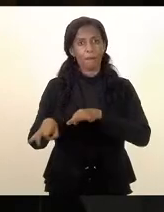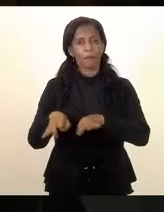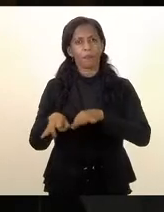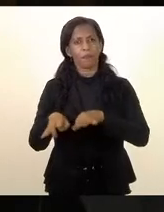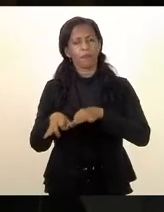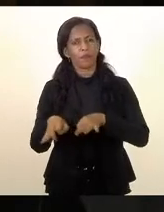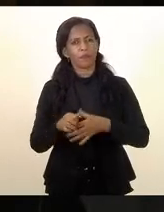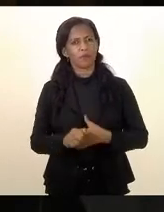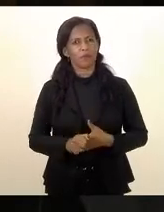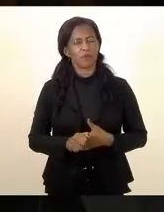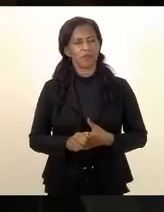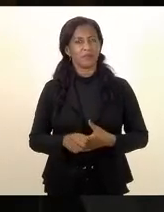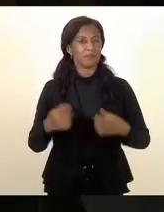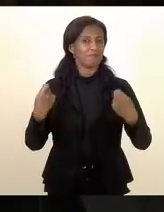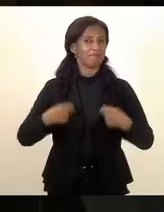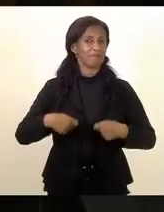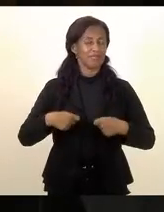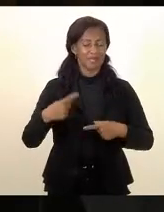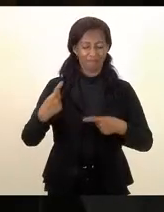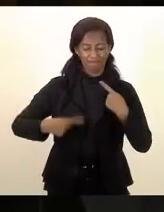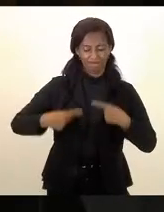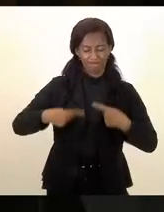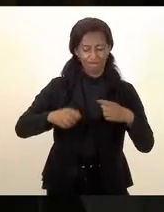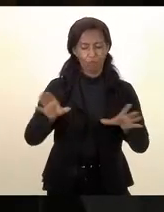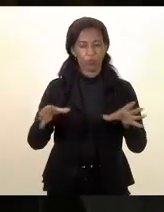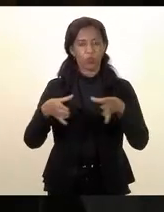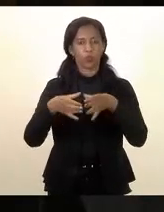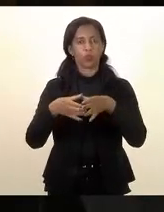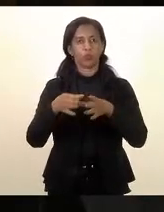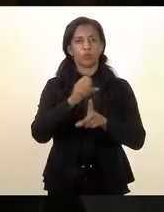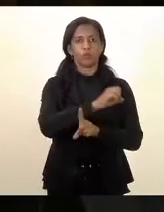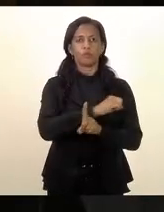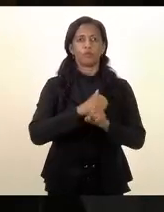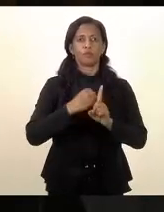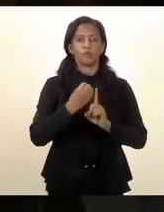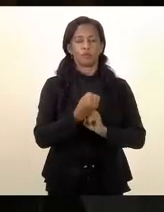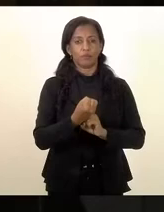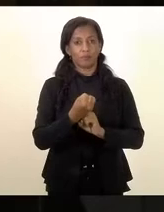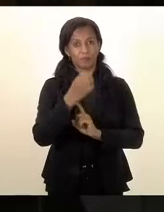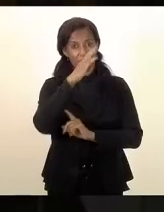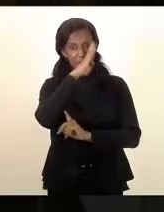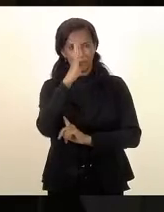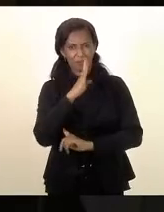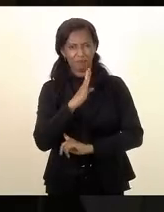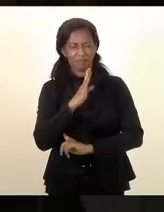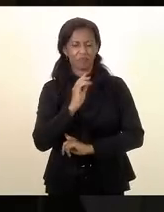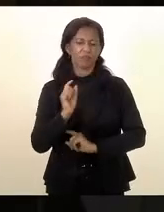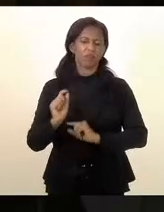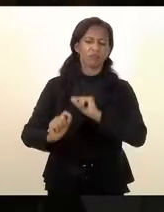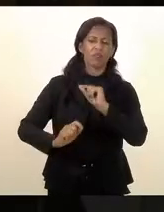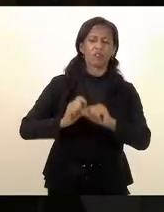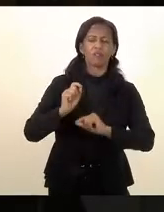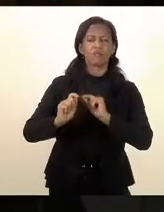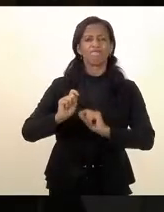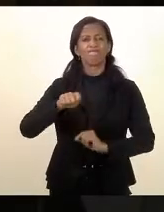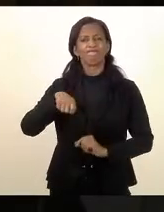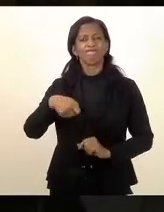carecem de debate com o conjunto da sociedade brasileira de significado do que elas representam